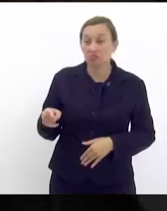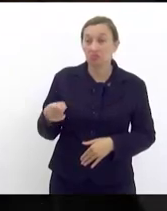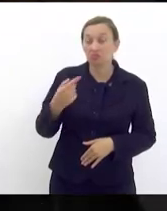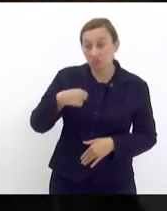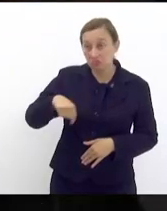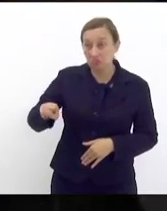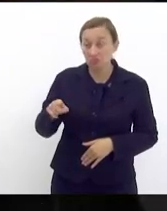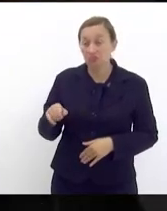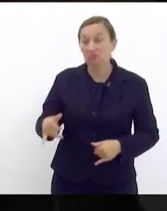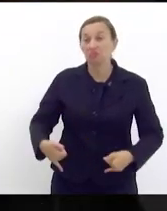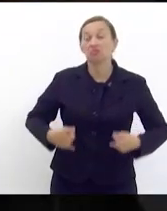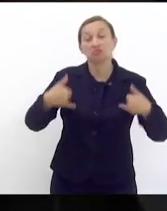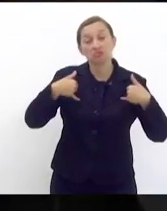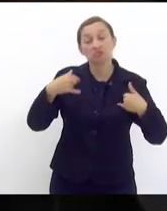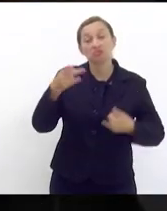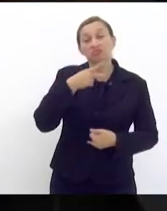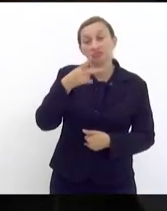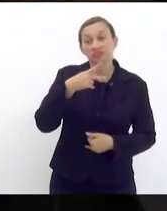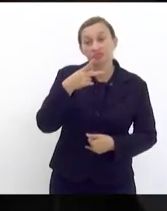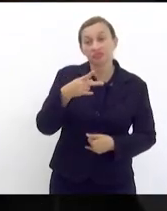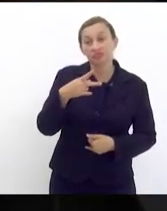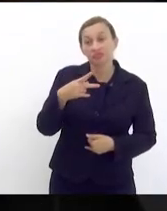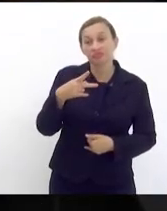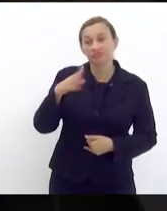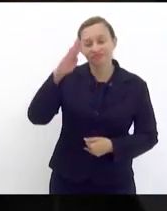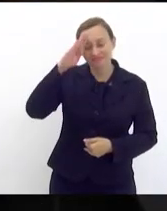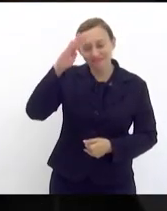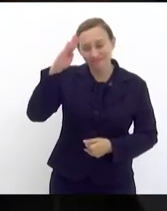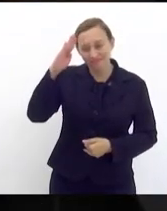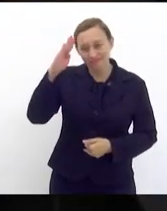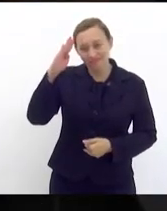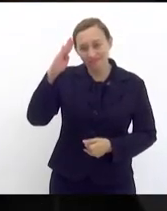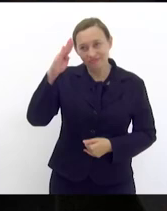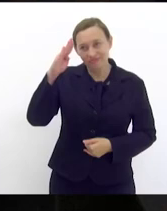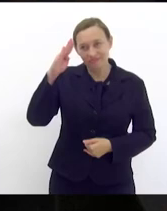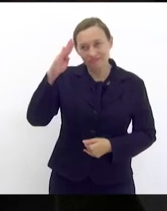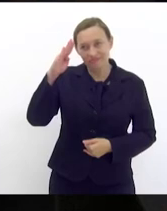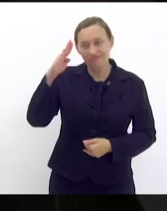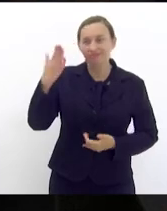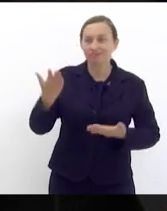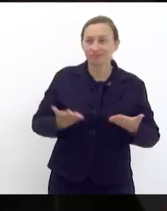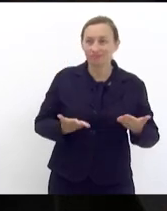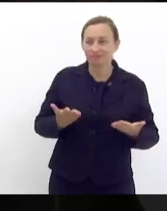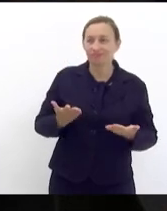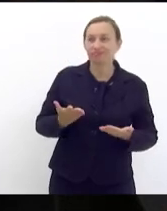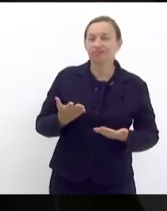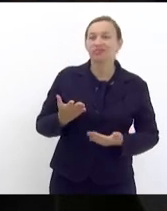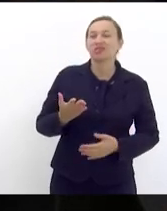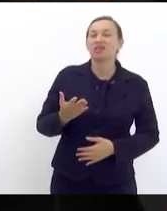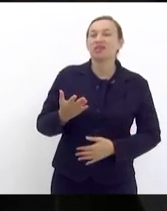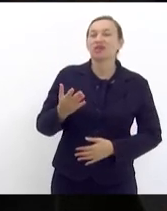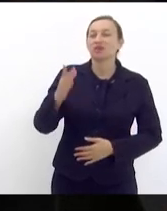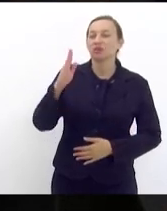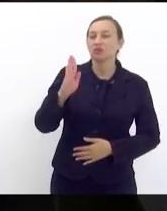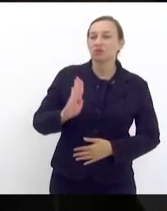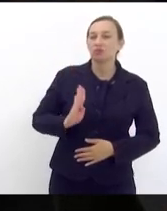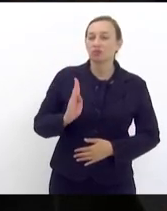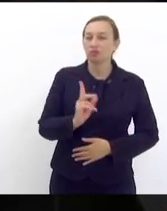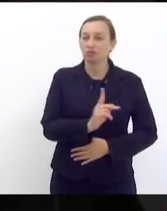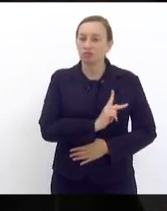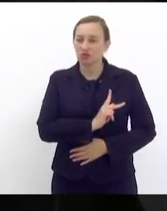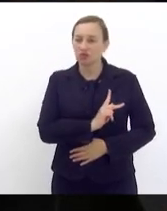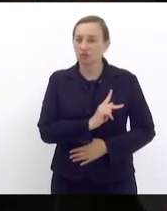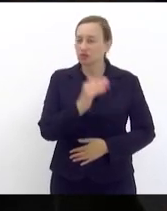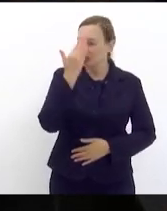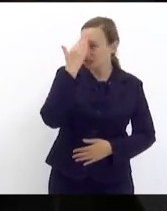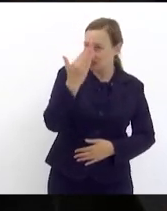Aonde eu vou, tenho orgulho de dizer que sou soldado, sou ovelha do Bispo Abner. E faço aqui a meu